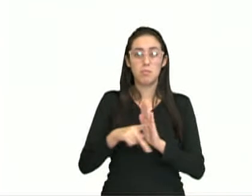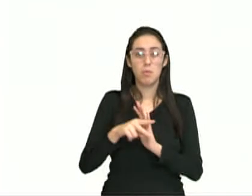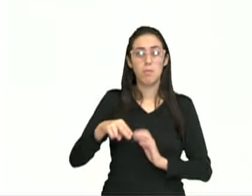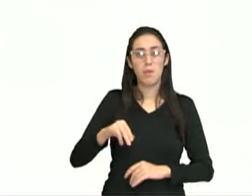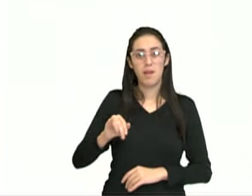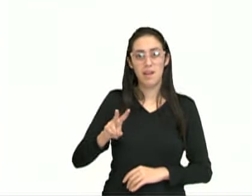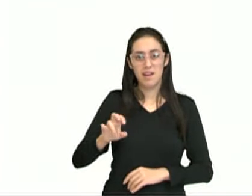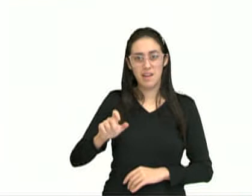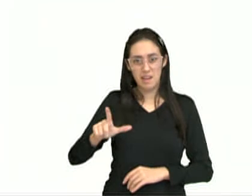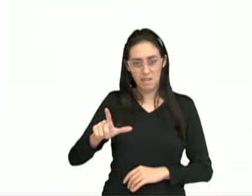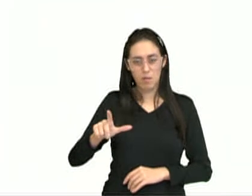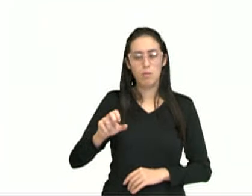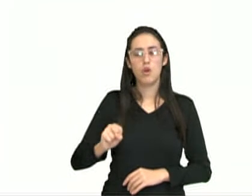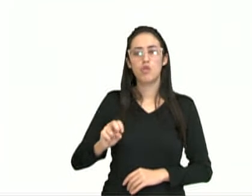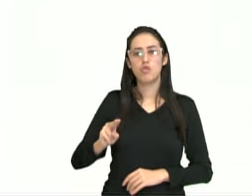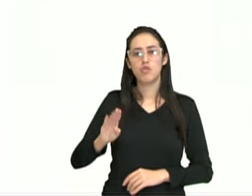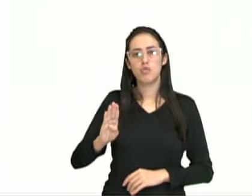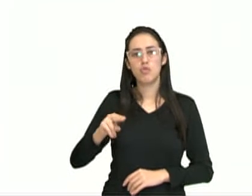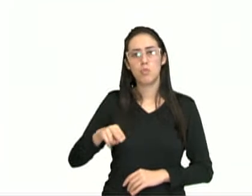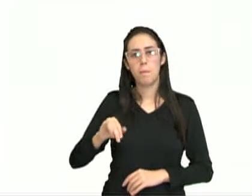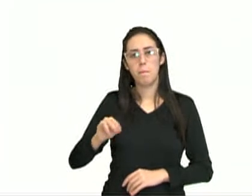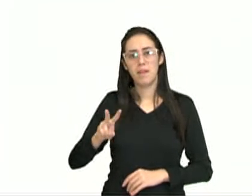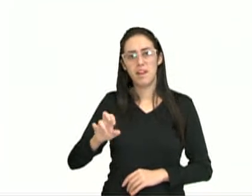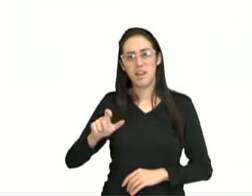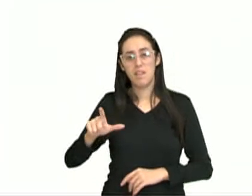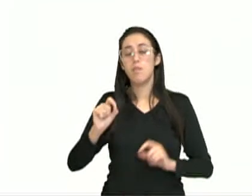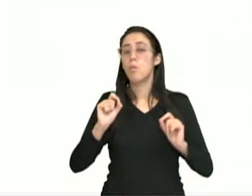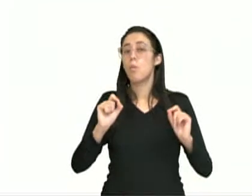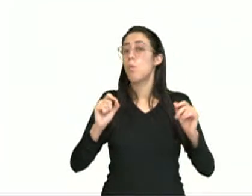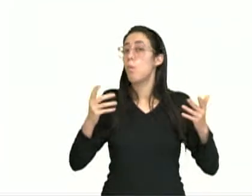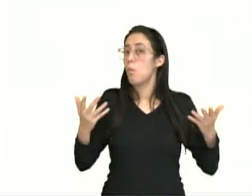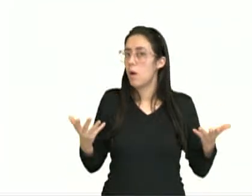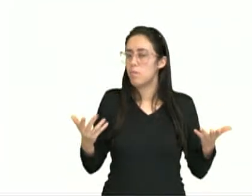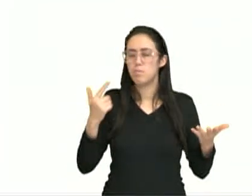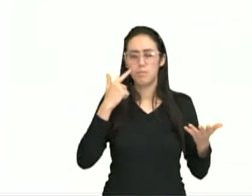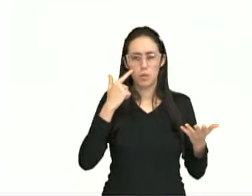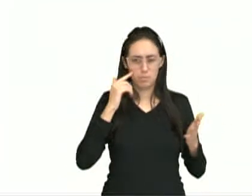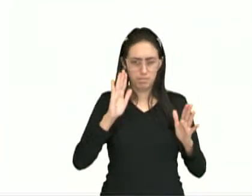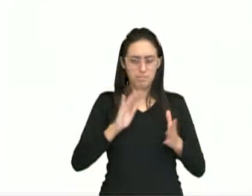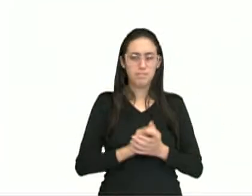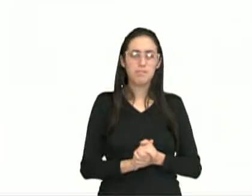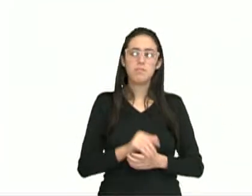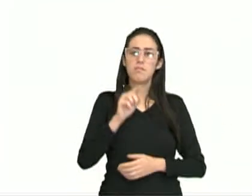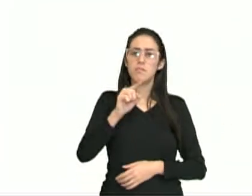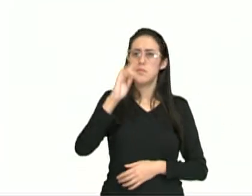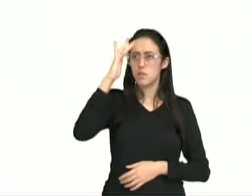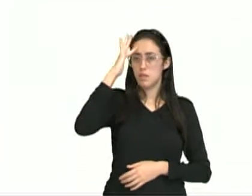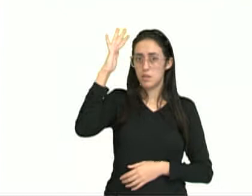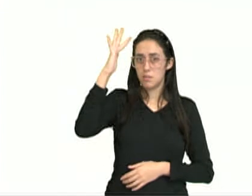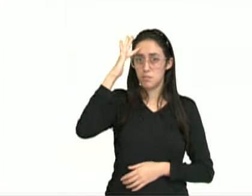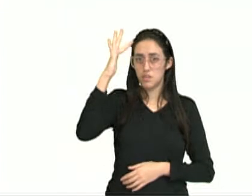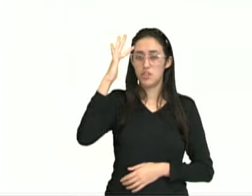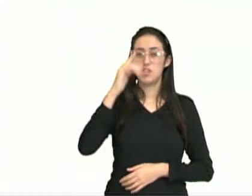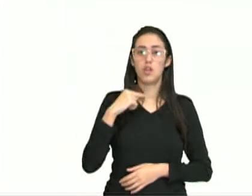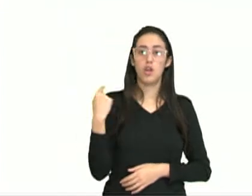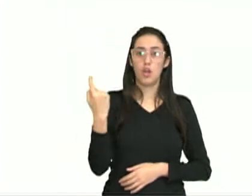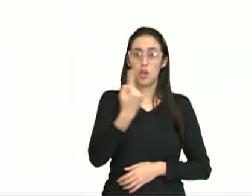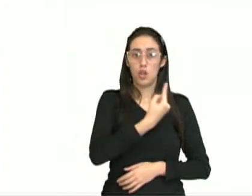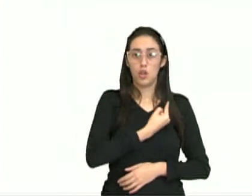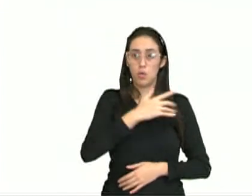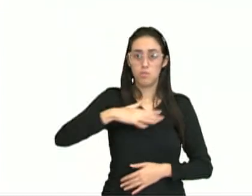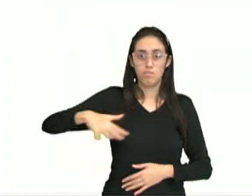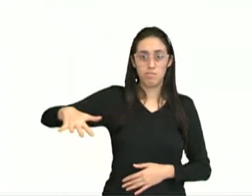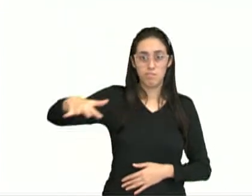energia correspondem a... E aí é o seguinte: imagine que a nossa eletrosfera é como se fosse